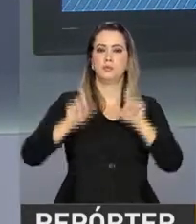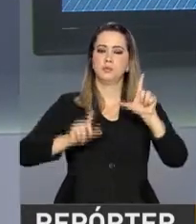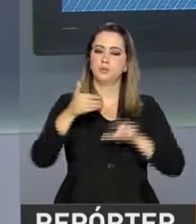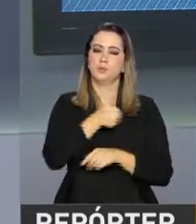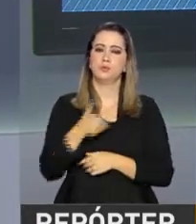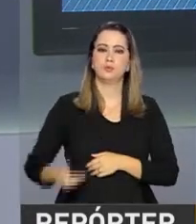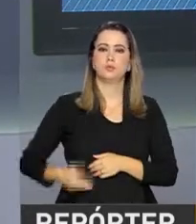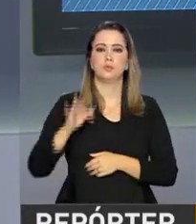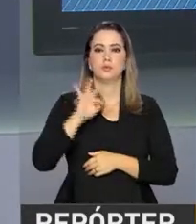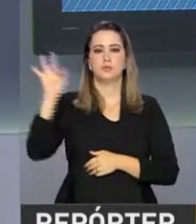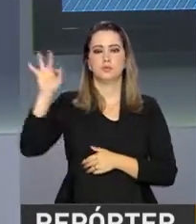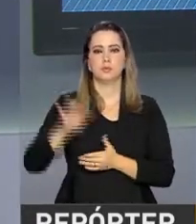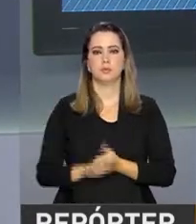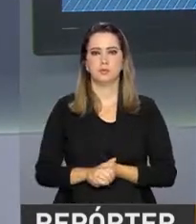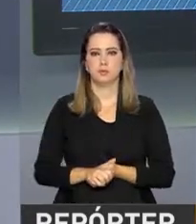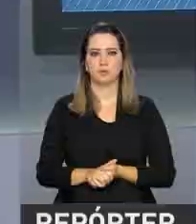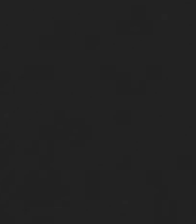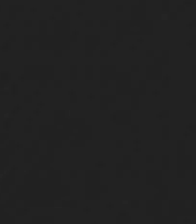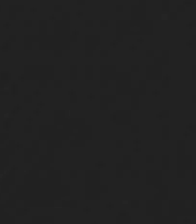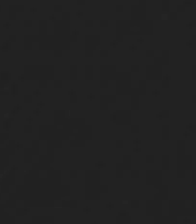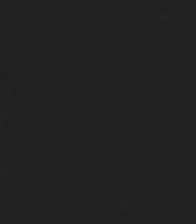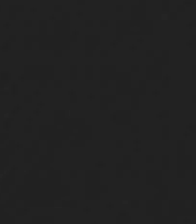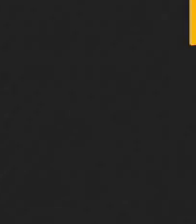na nbr a tv do governo federal